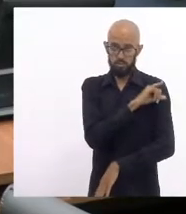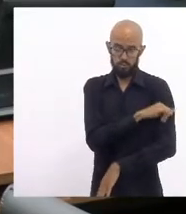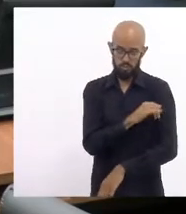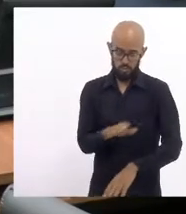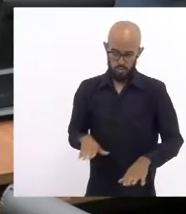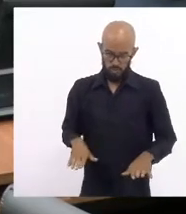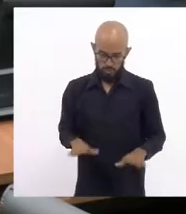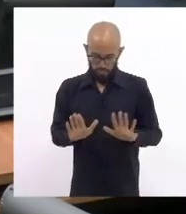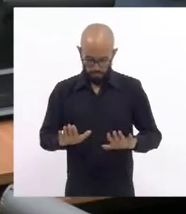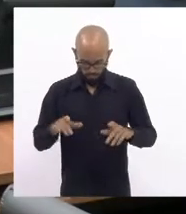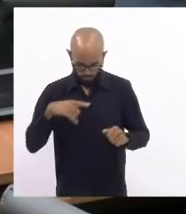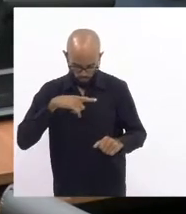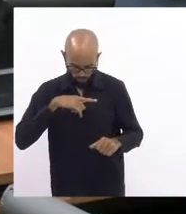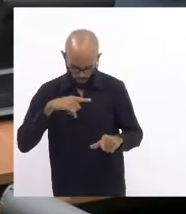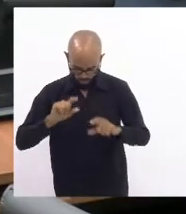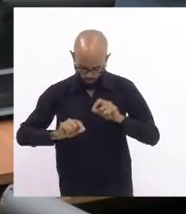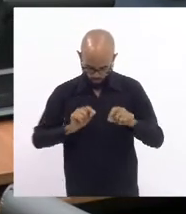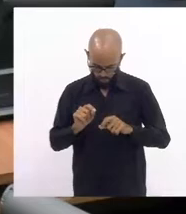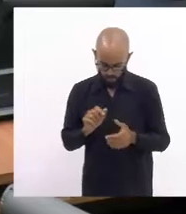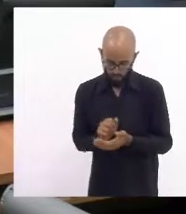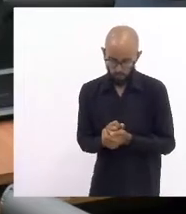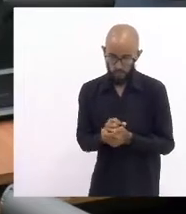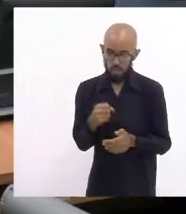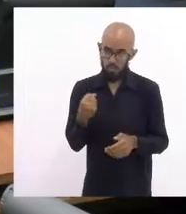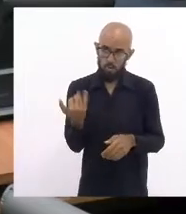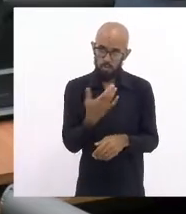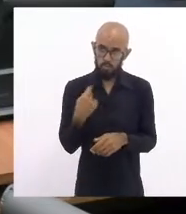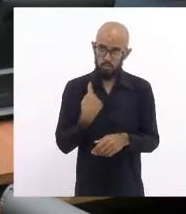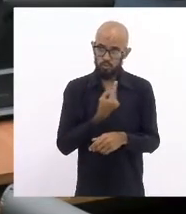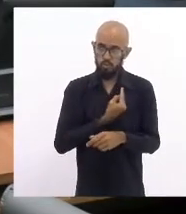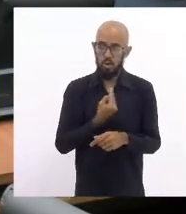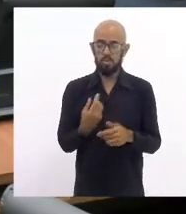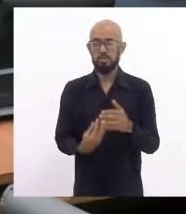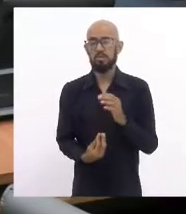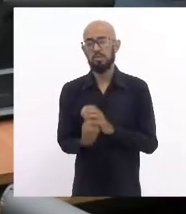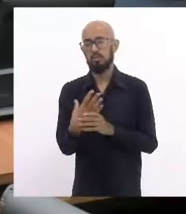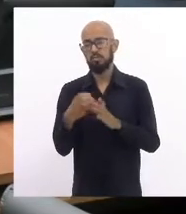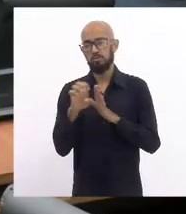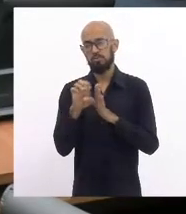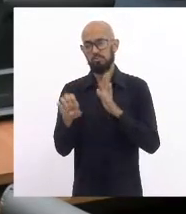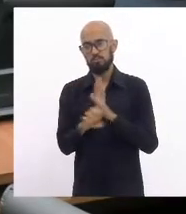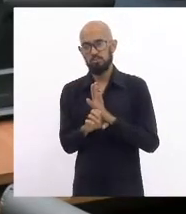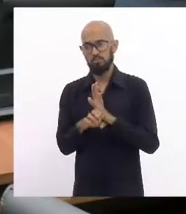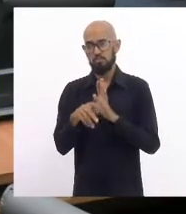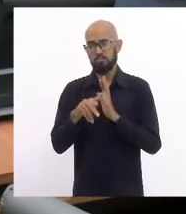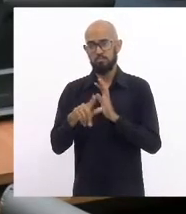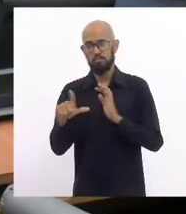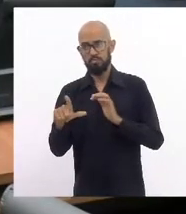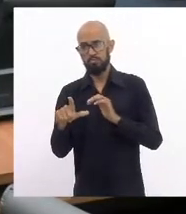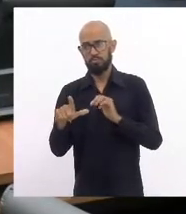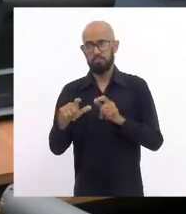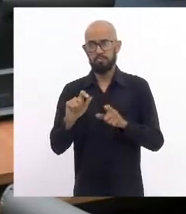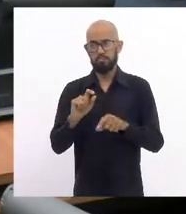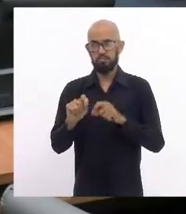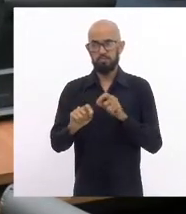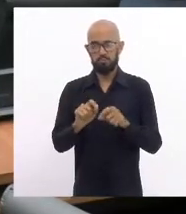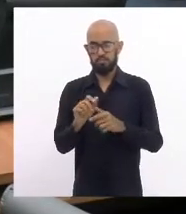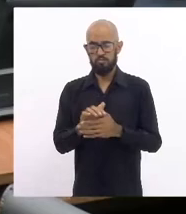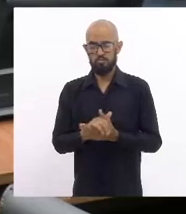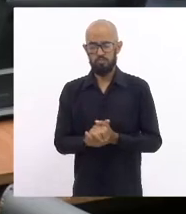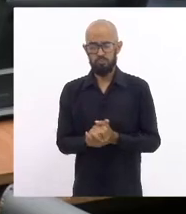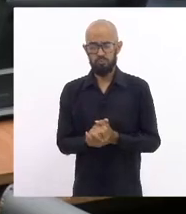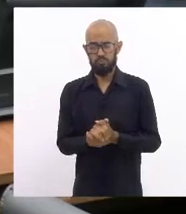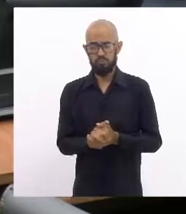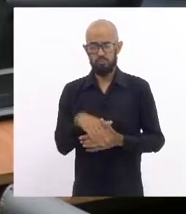né? Quando, por exemplo, nós emendamos projetos, eu penso que emendar um projeto de